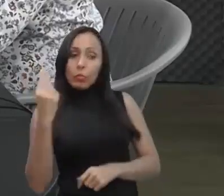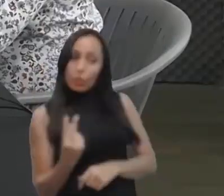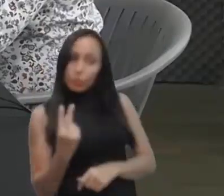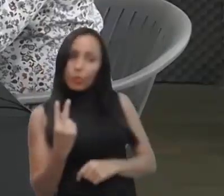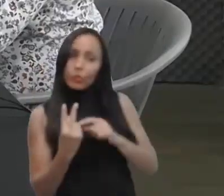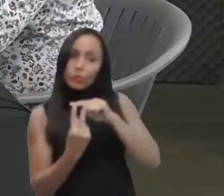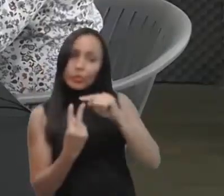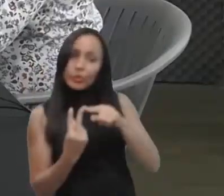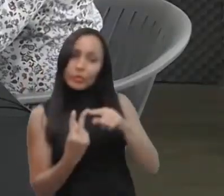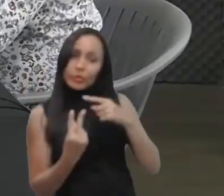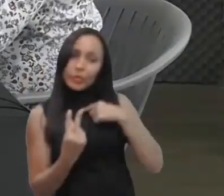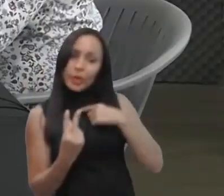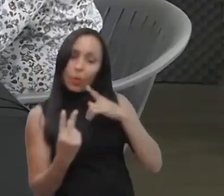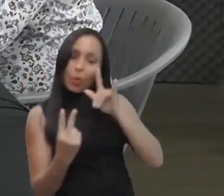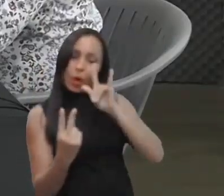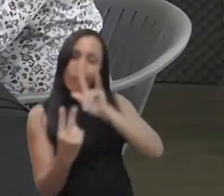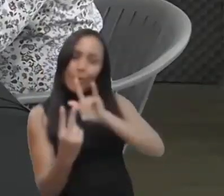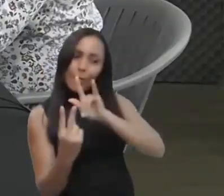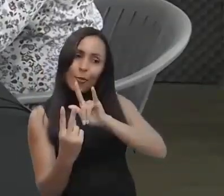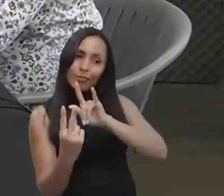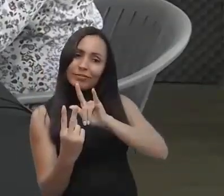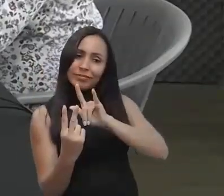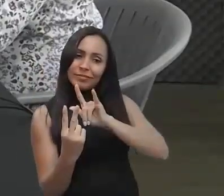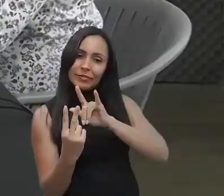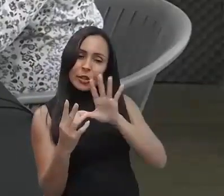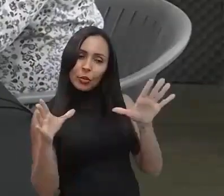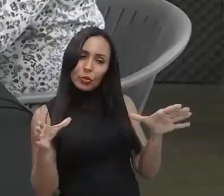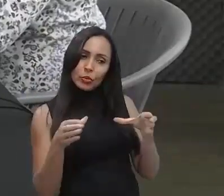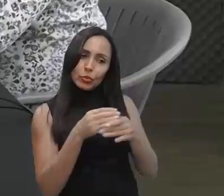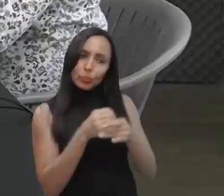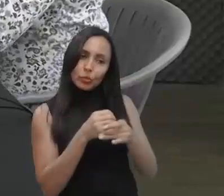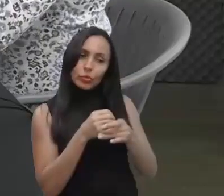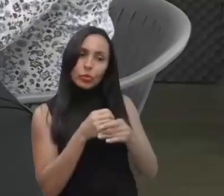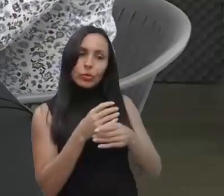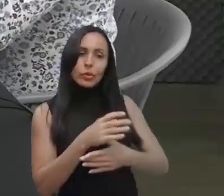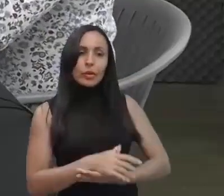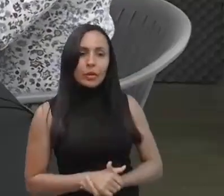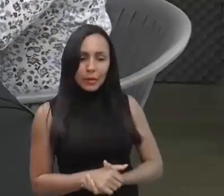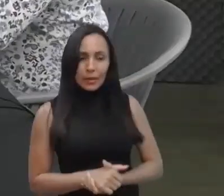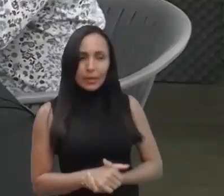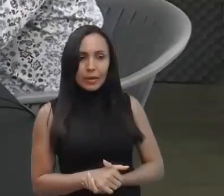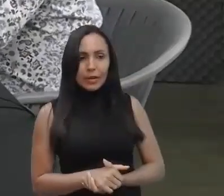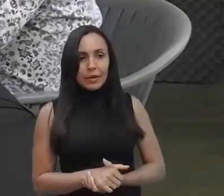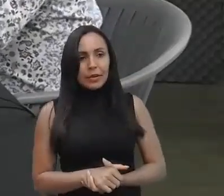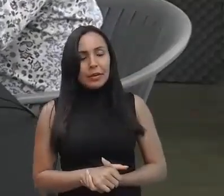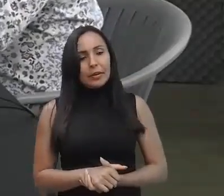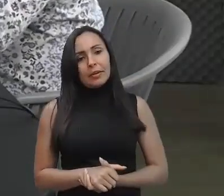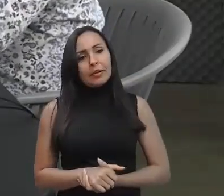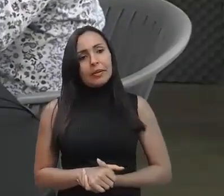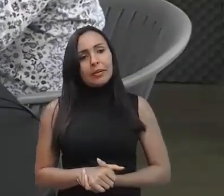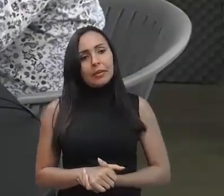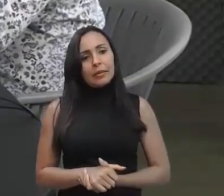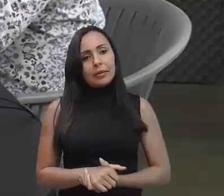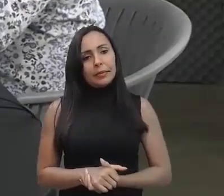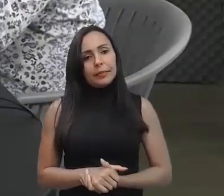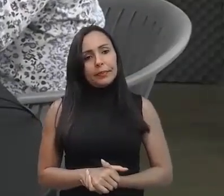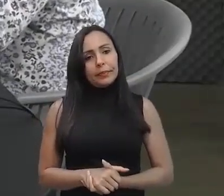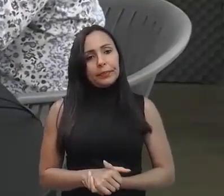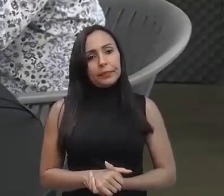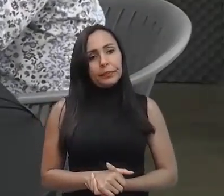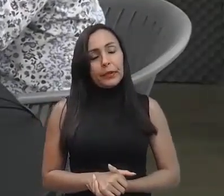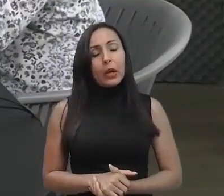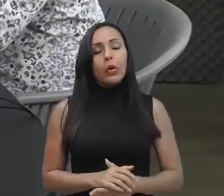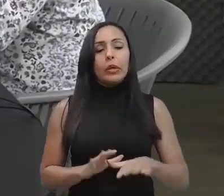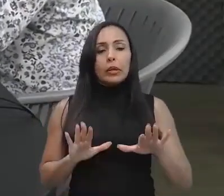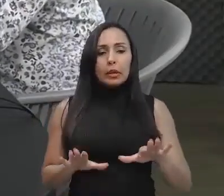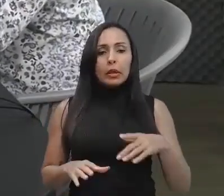amo um só lugar sabe aí pronto Que bacana Karina eh eu eu queria entender mais um pouquinho sobre essa coisa só pra gente